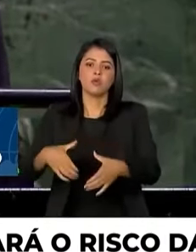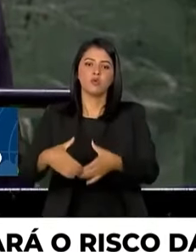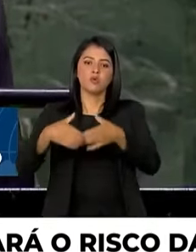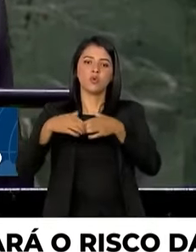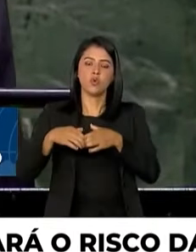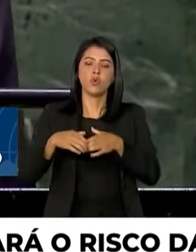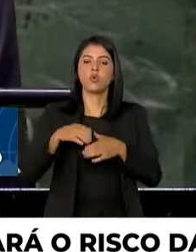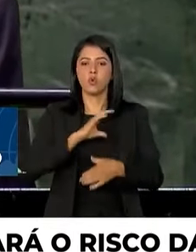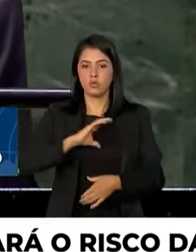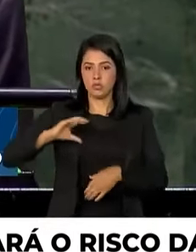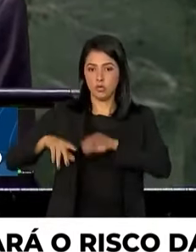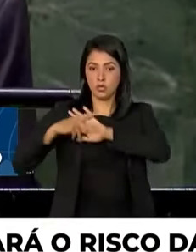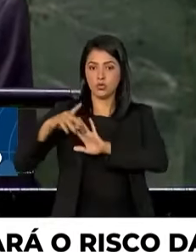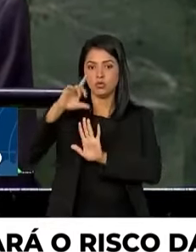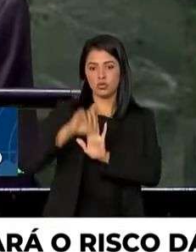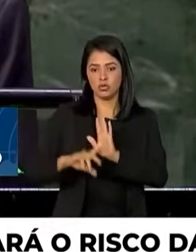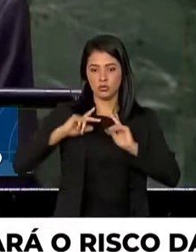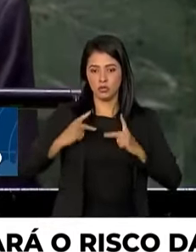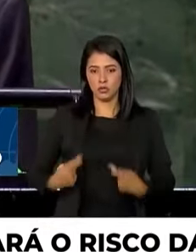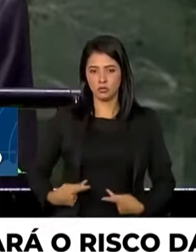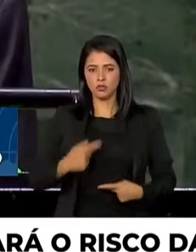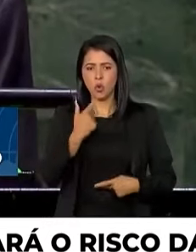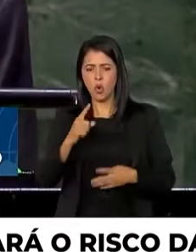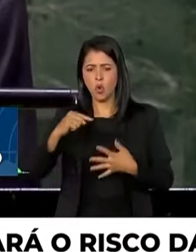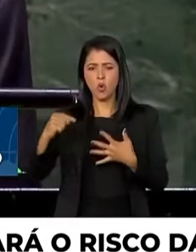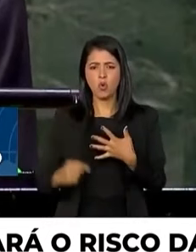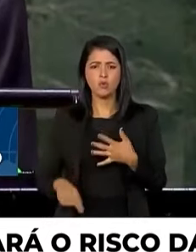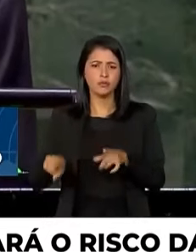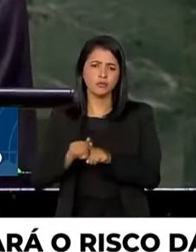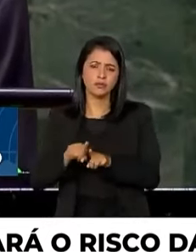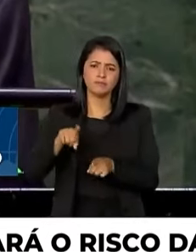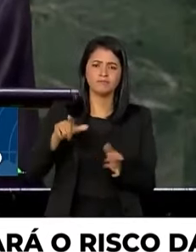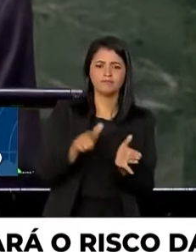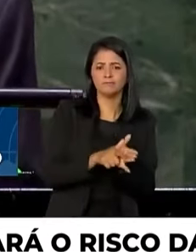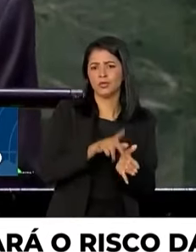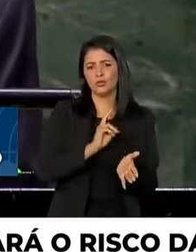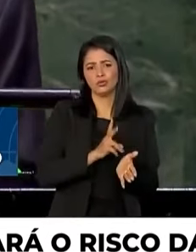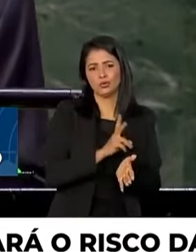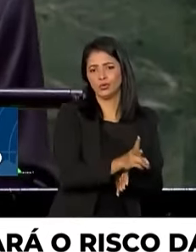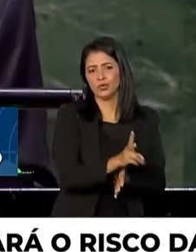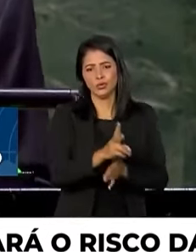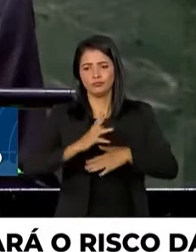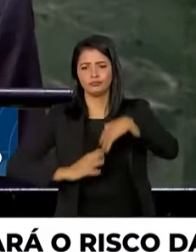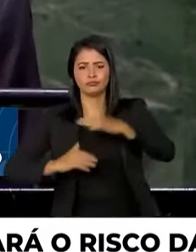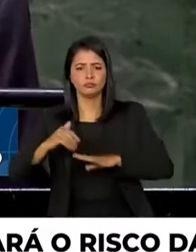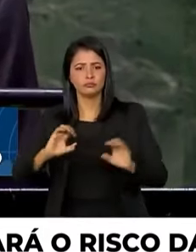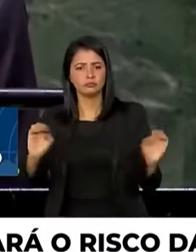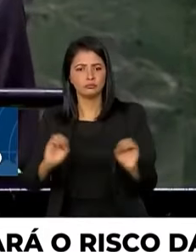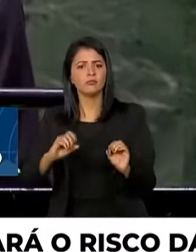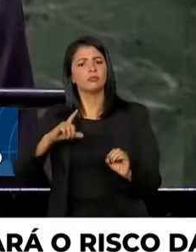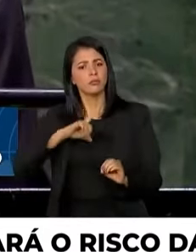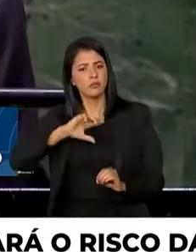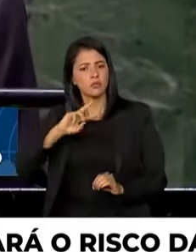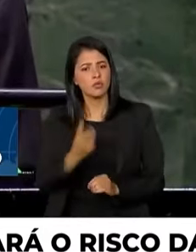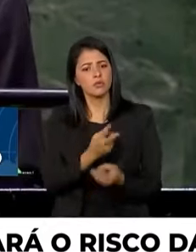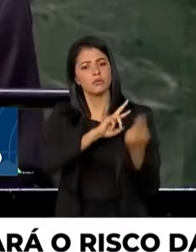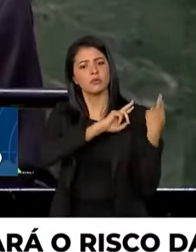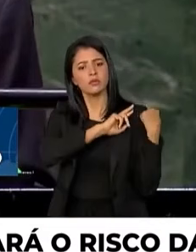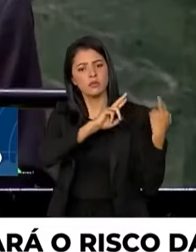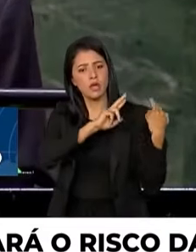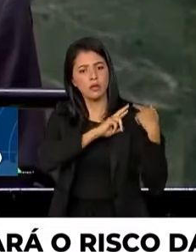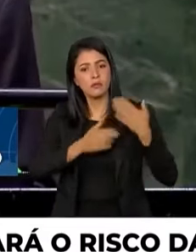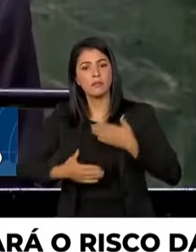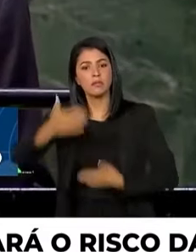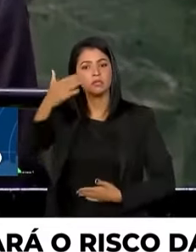ninguém ninguém se habilitava em falar é muito comum quando vai numa Assembleia de professores de